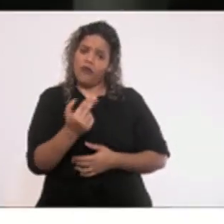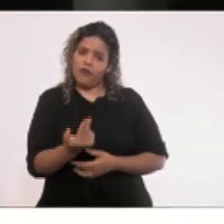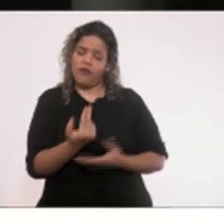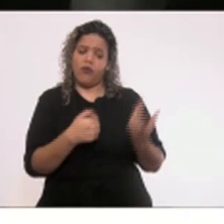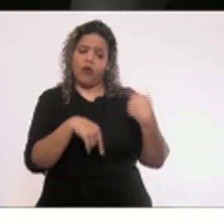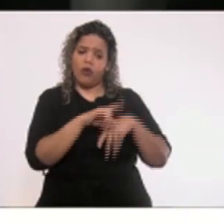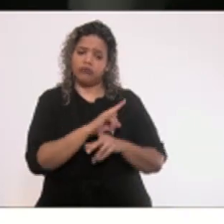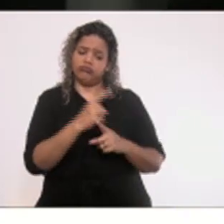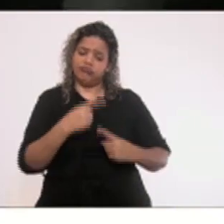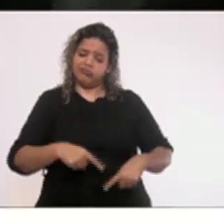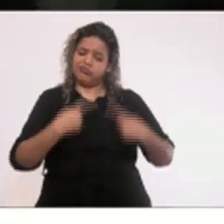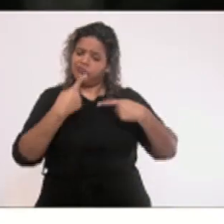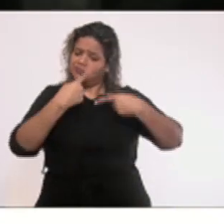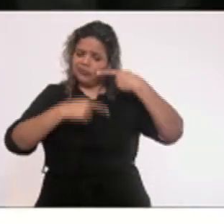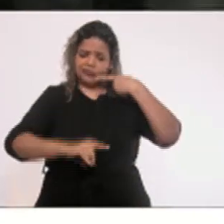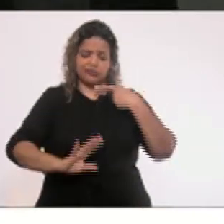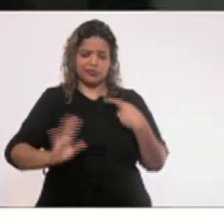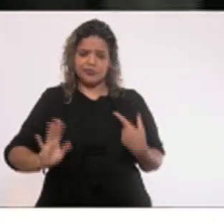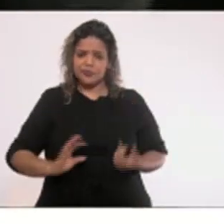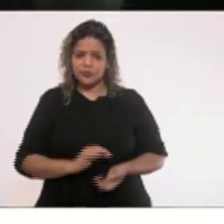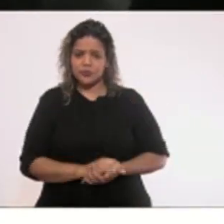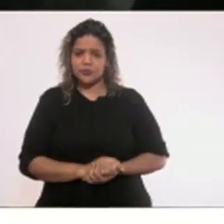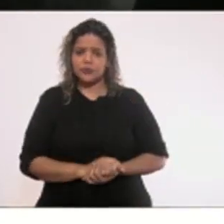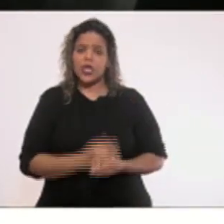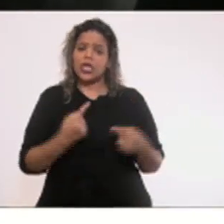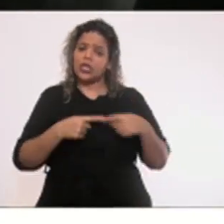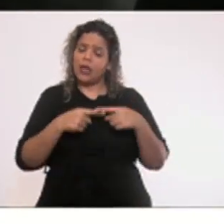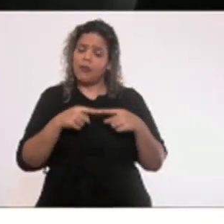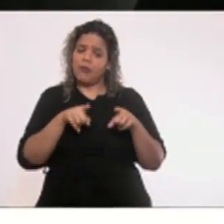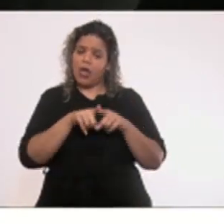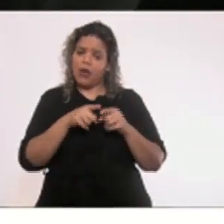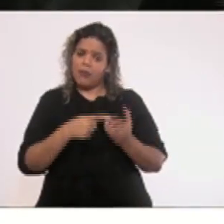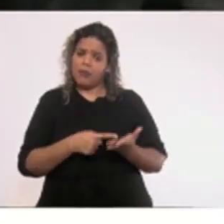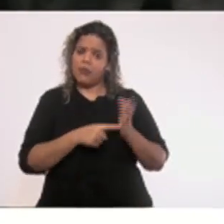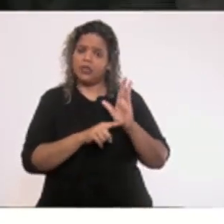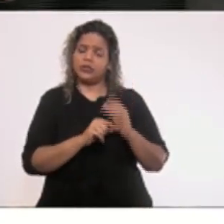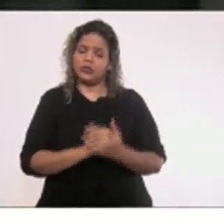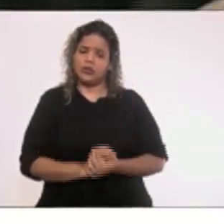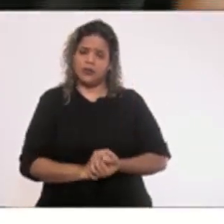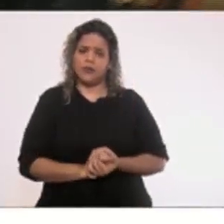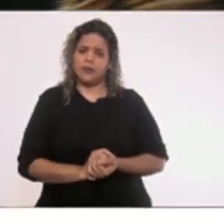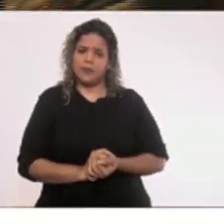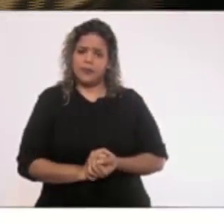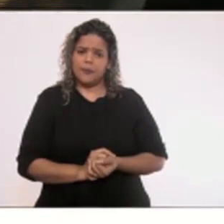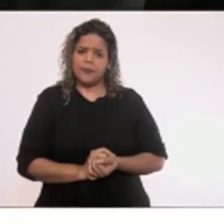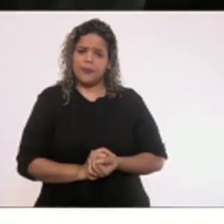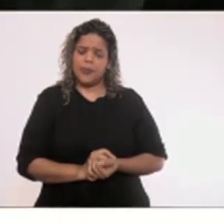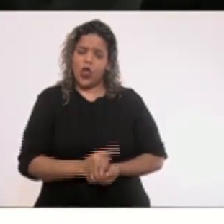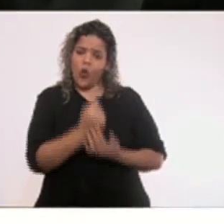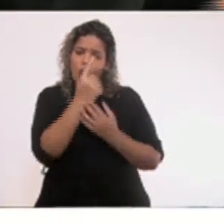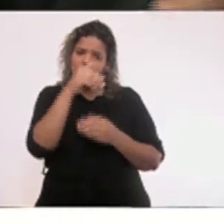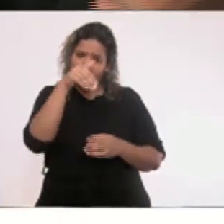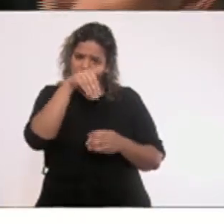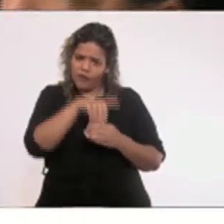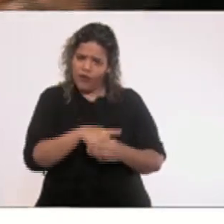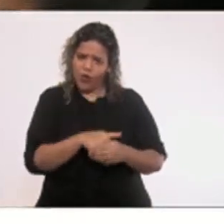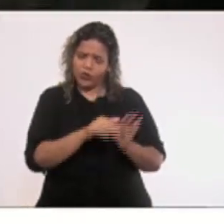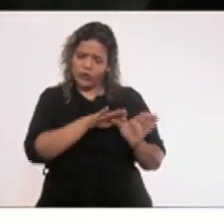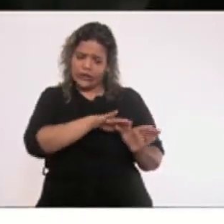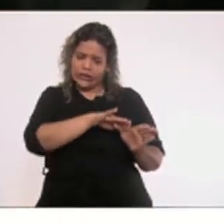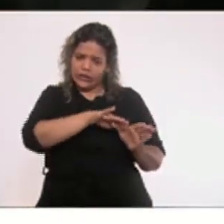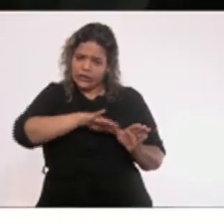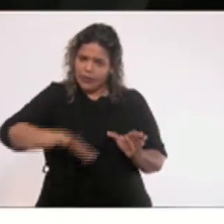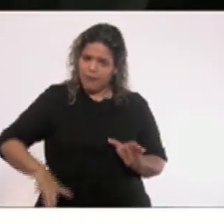abrir a divergência e apresentar um voto em